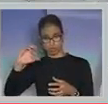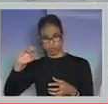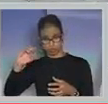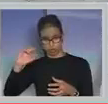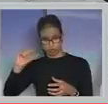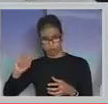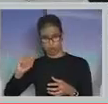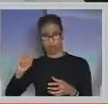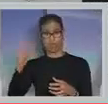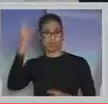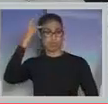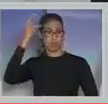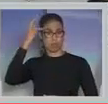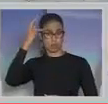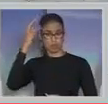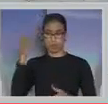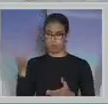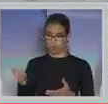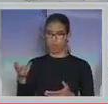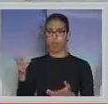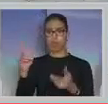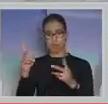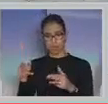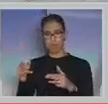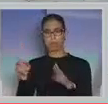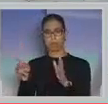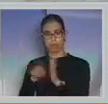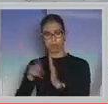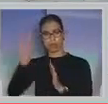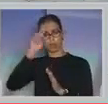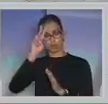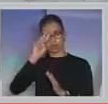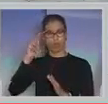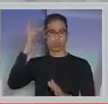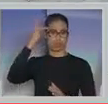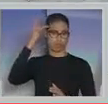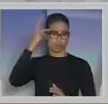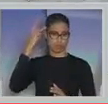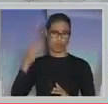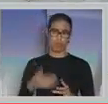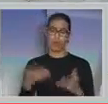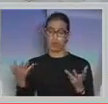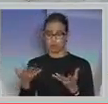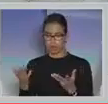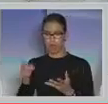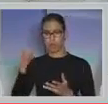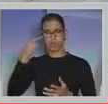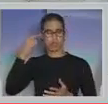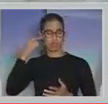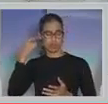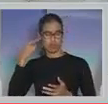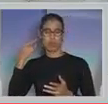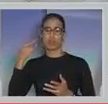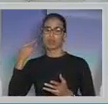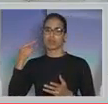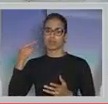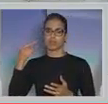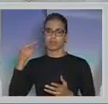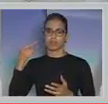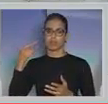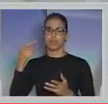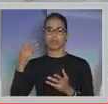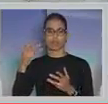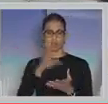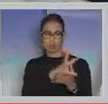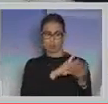na abertura um patrimônio cultural histórico da cidade de São Paulo ele está fazendo a mesma coisa da hora com a cultura